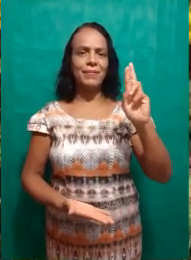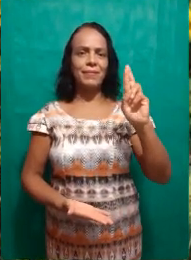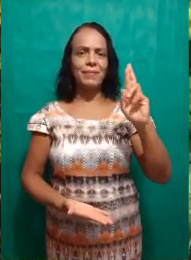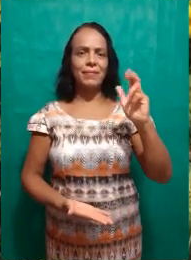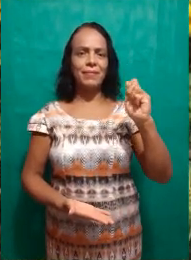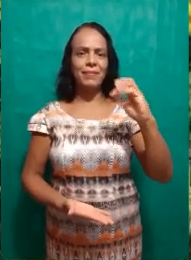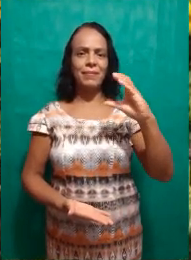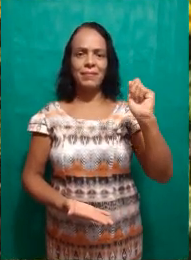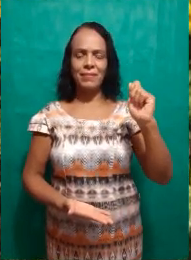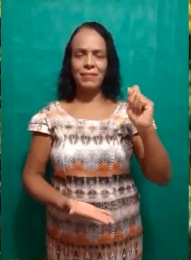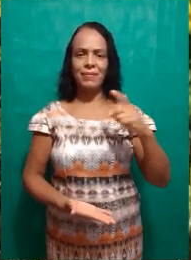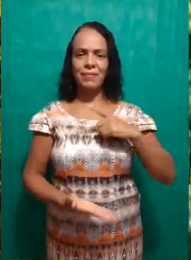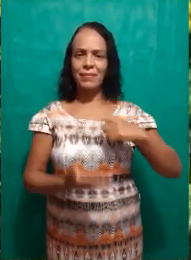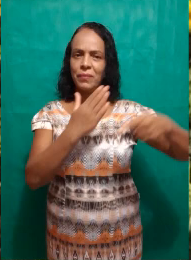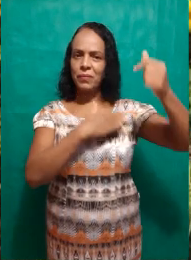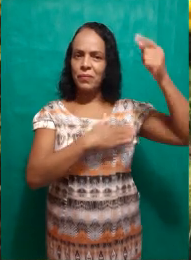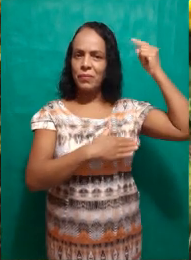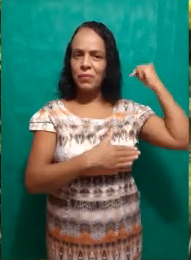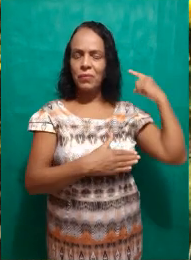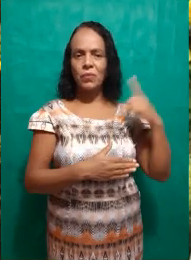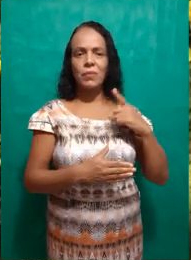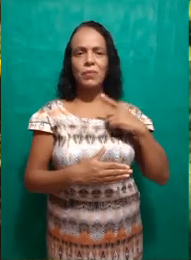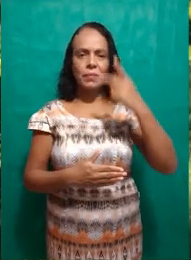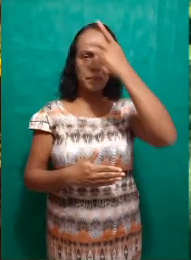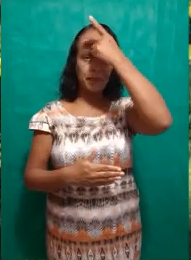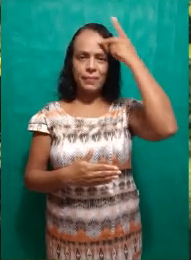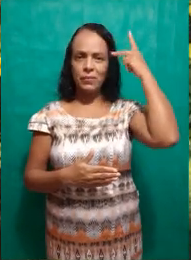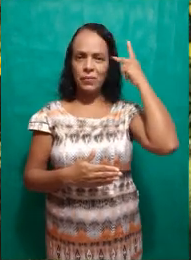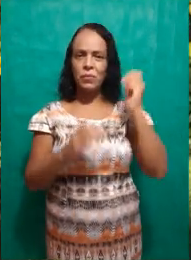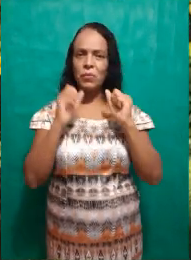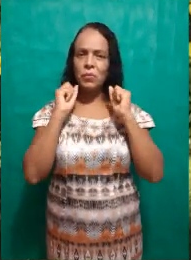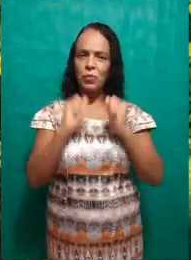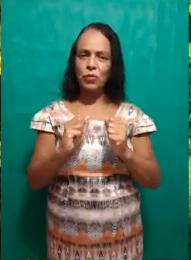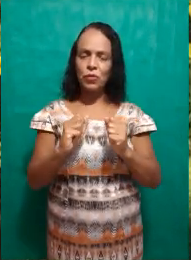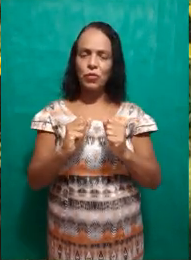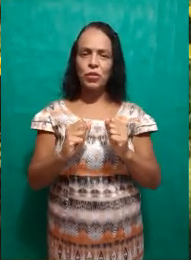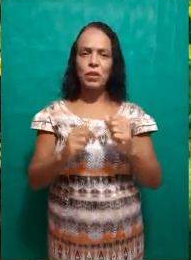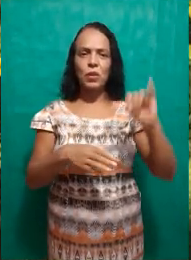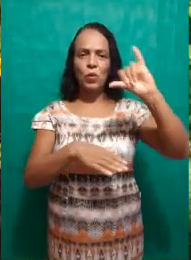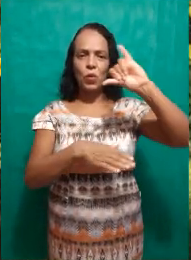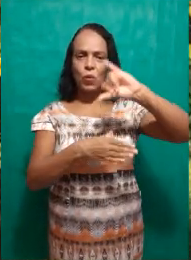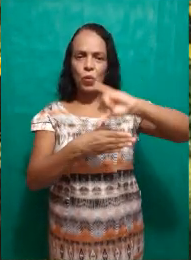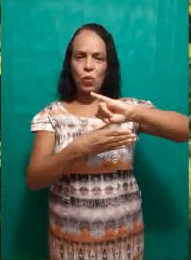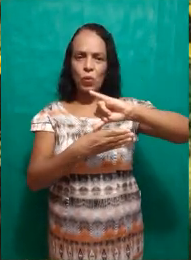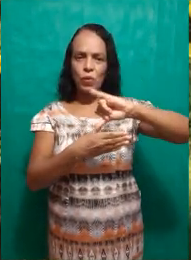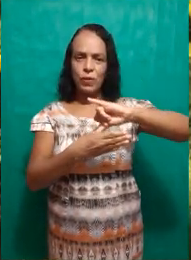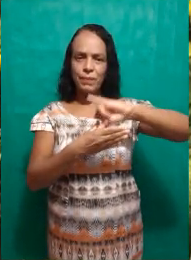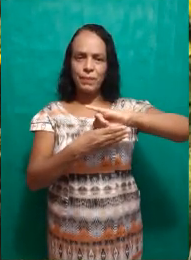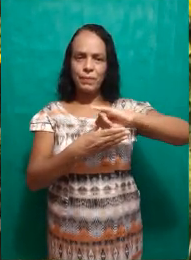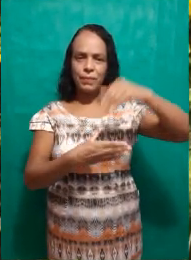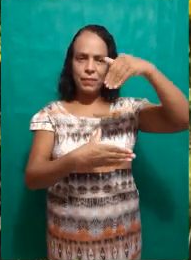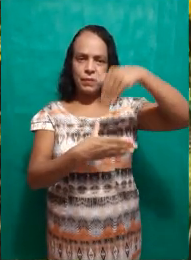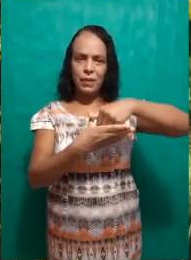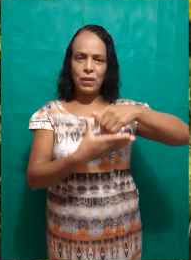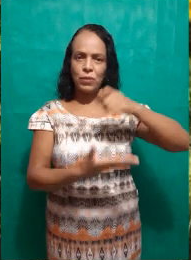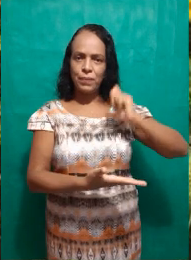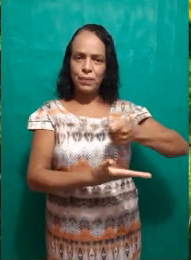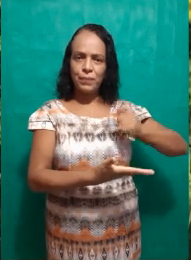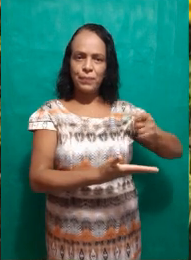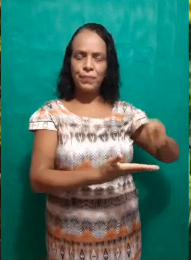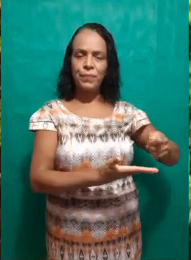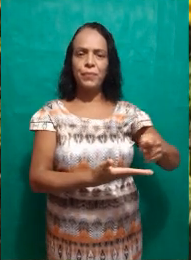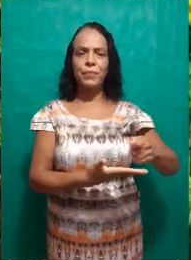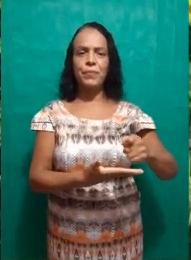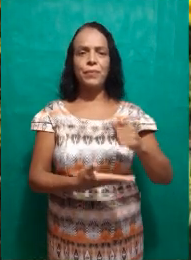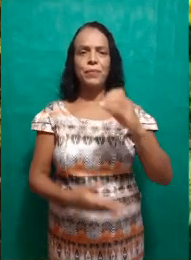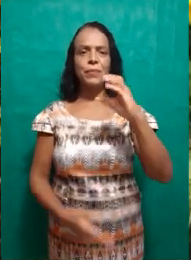Quem tinha a possibilidade de ter aquelas esferas de chumbo, porque na época não era metal, era